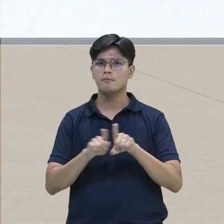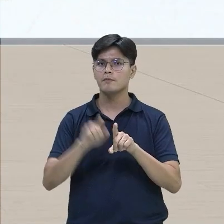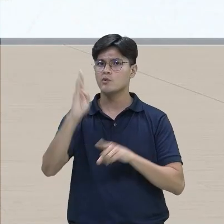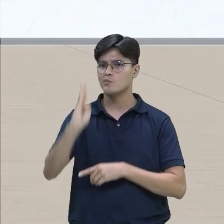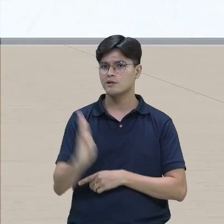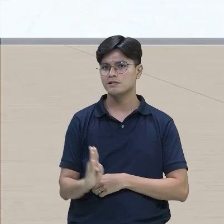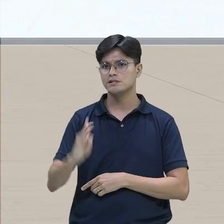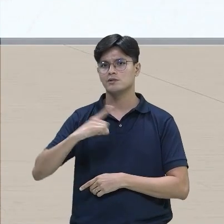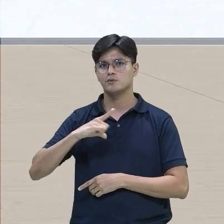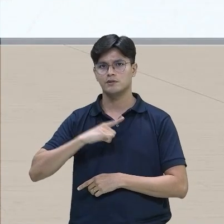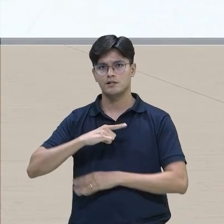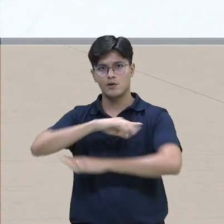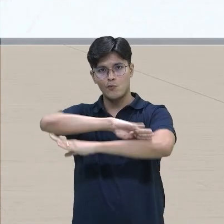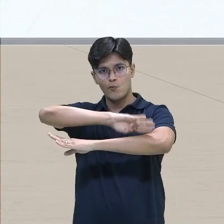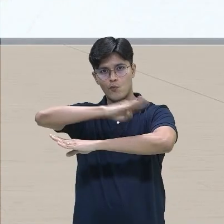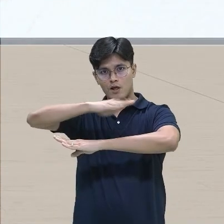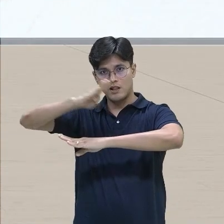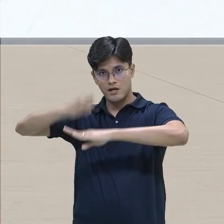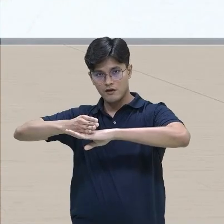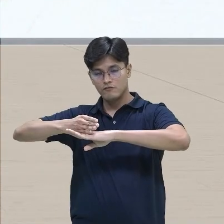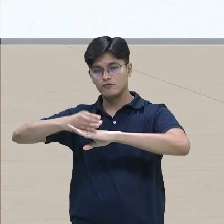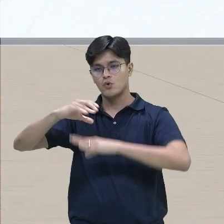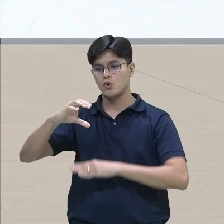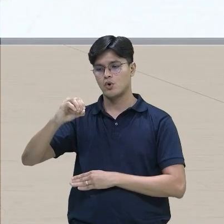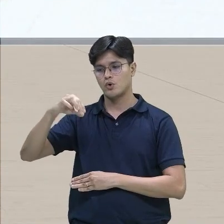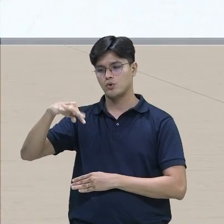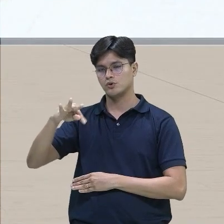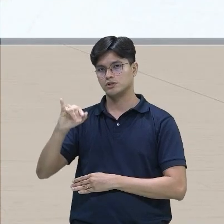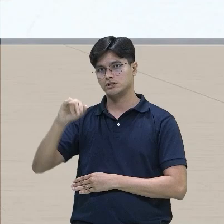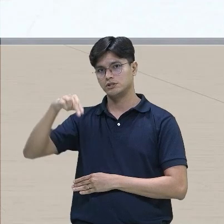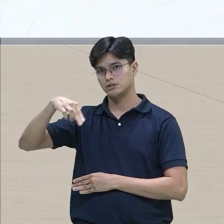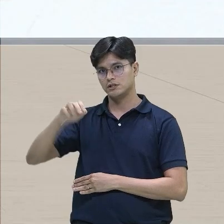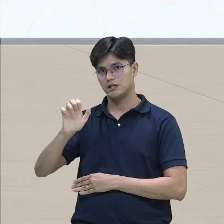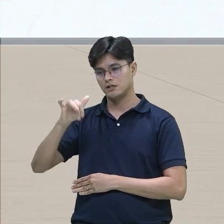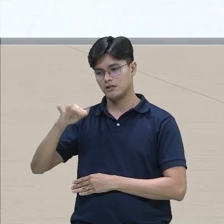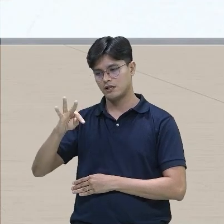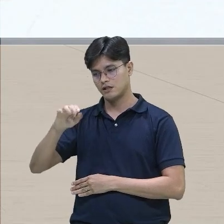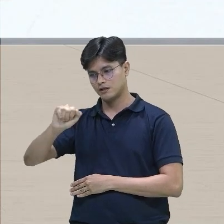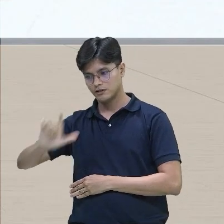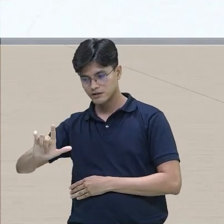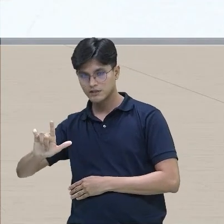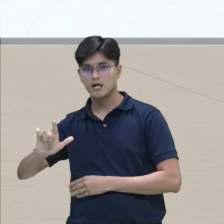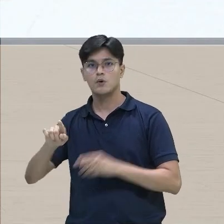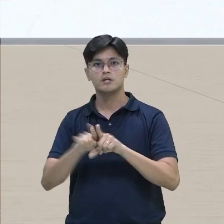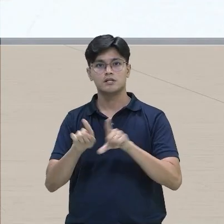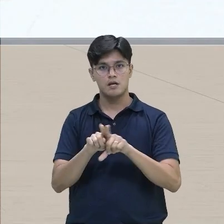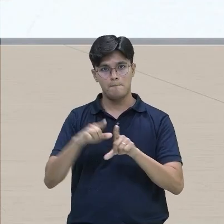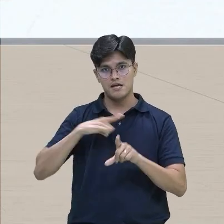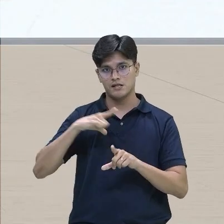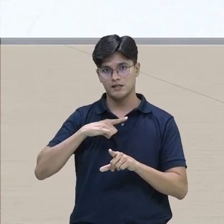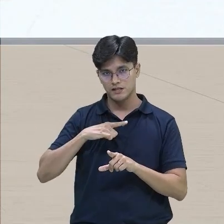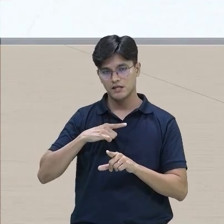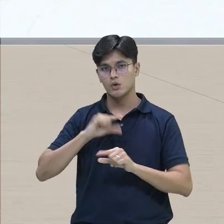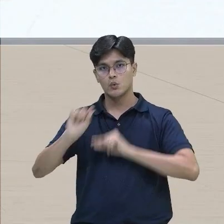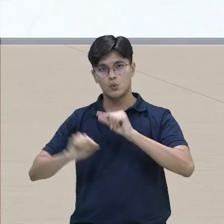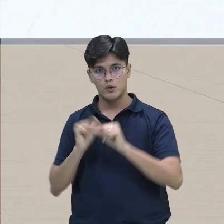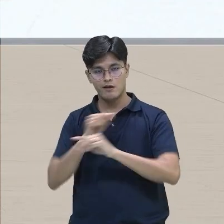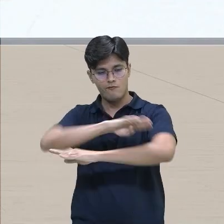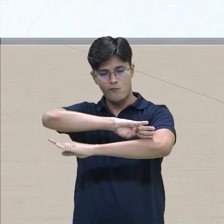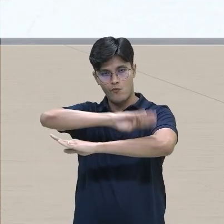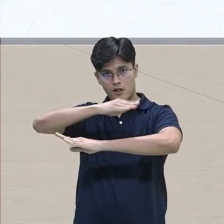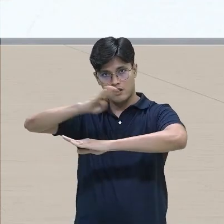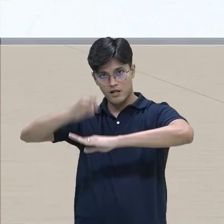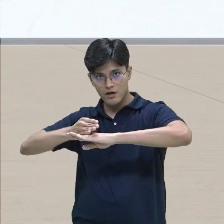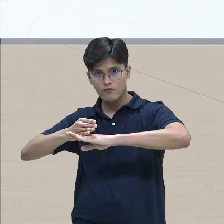relevo continental e também o do fundo oceânico. Nós não podemos esquecer